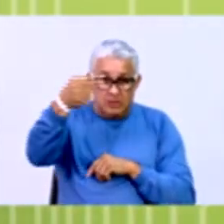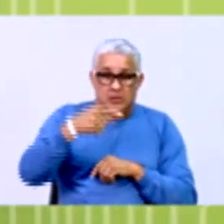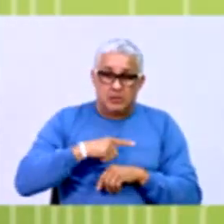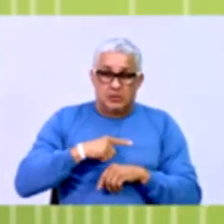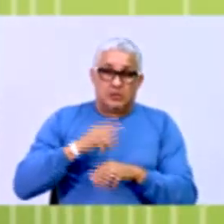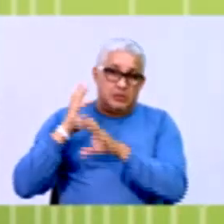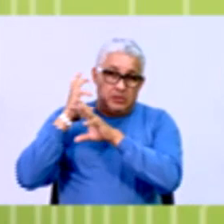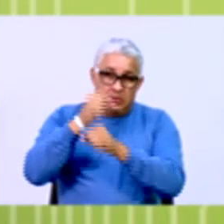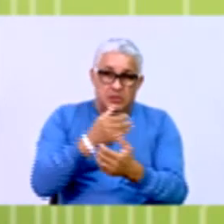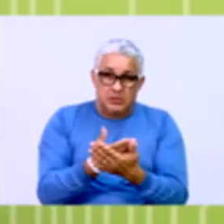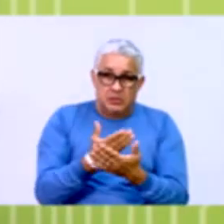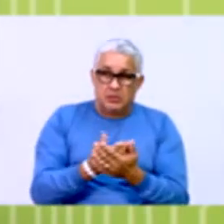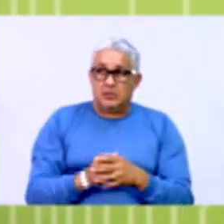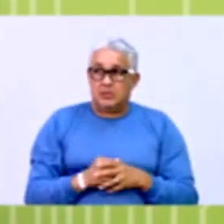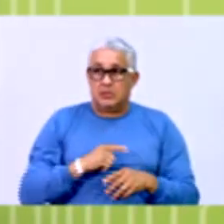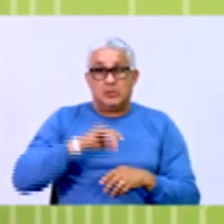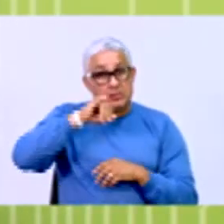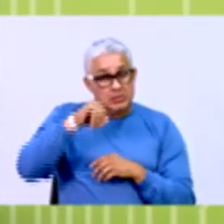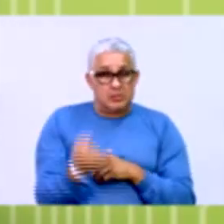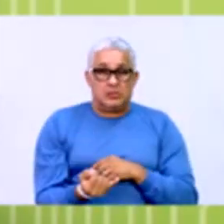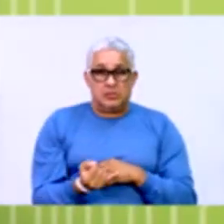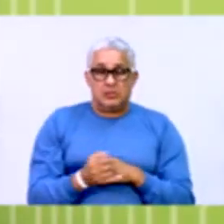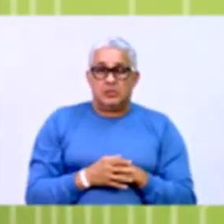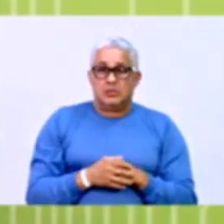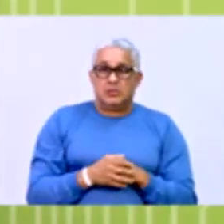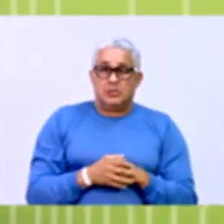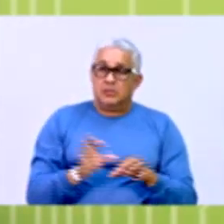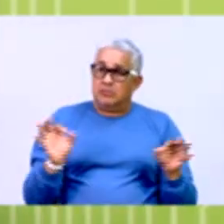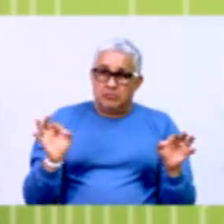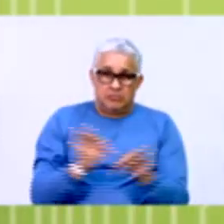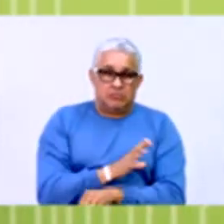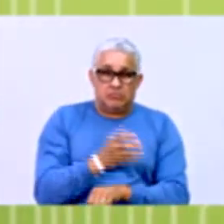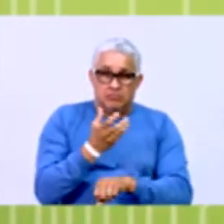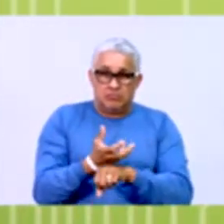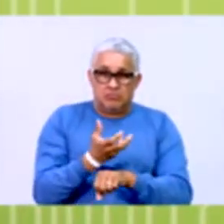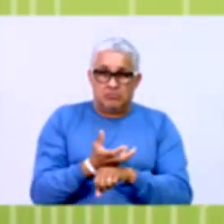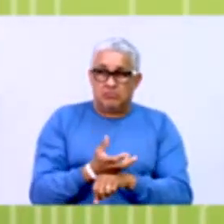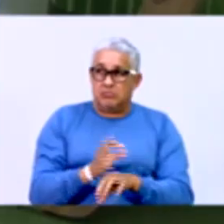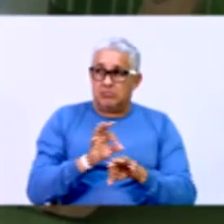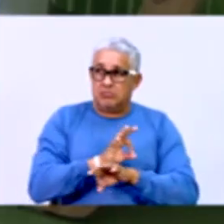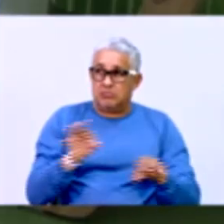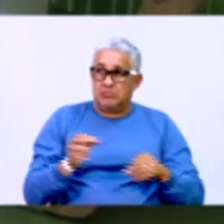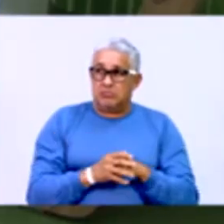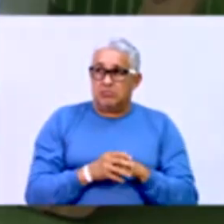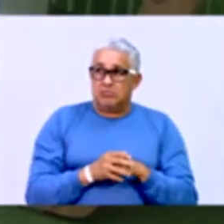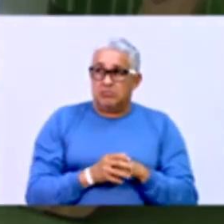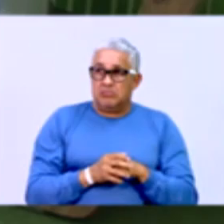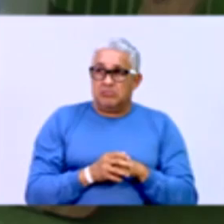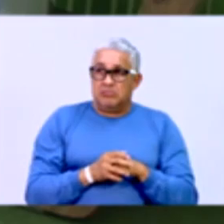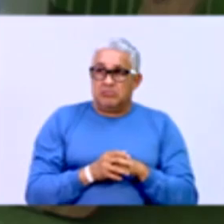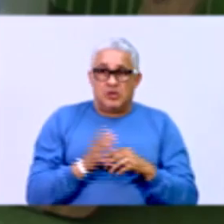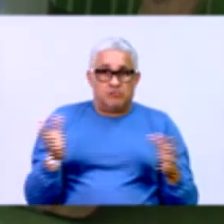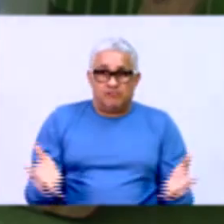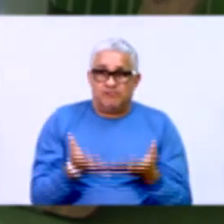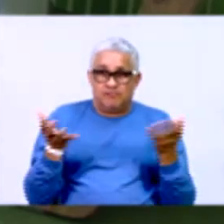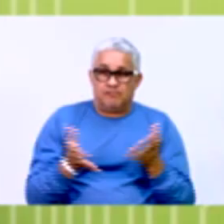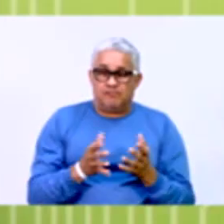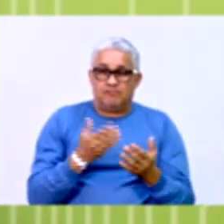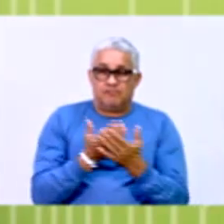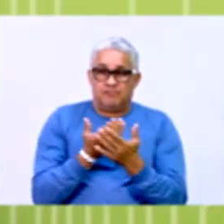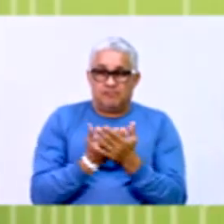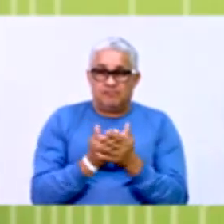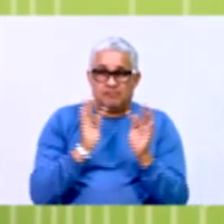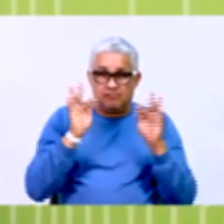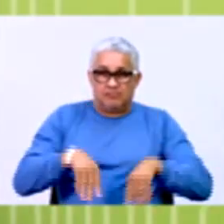aula de revisão. Então vamos aproveitar para fechar essa disciplina aí com chave de ouro, né? Para dar um gás aí em terminar os nossos estudos aí